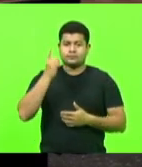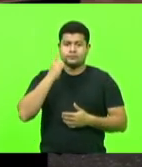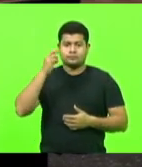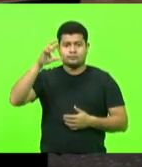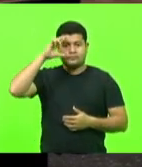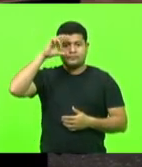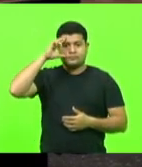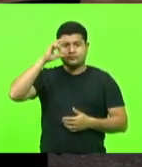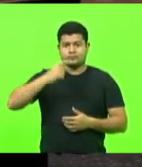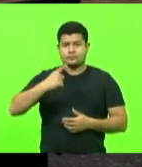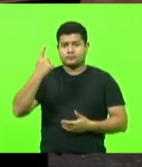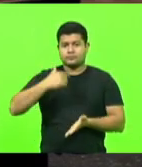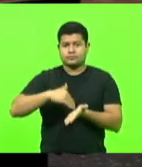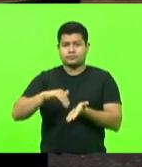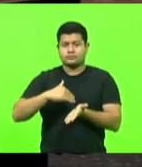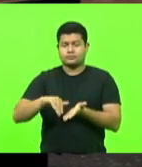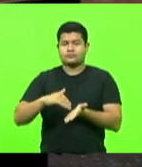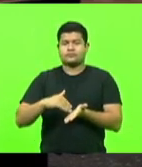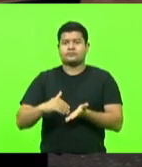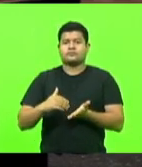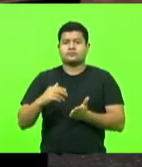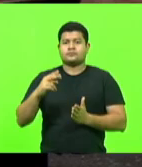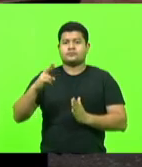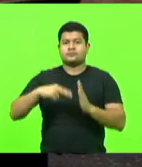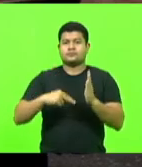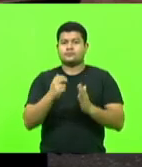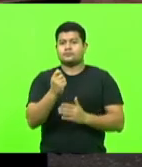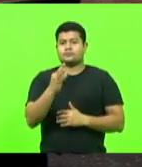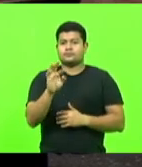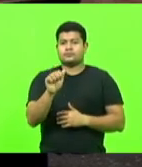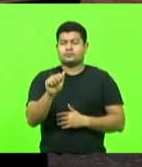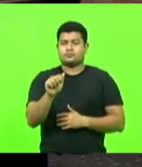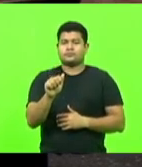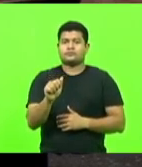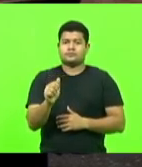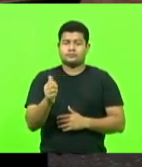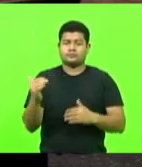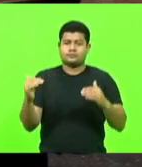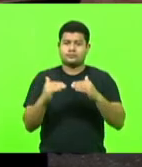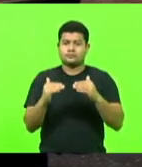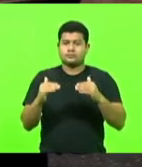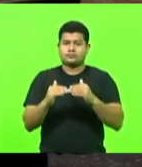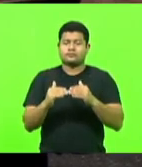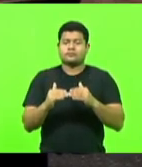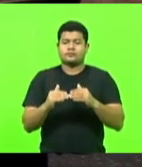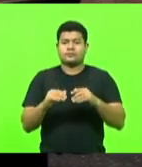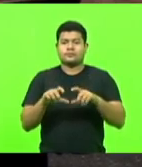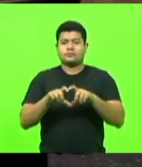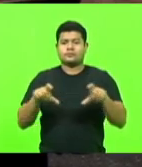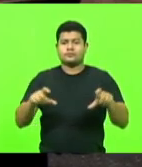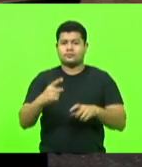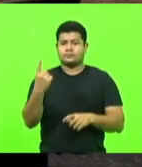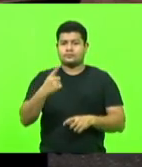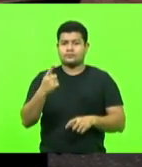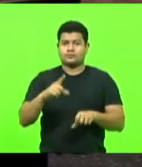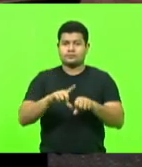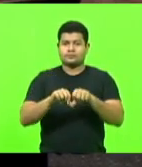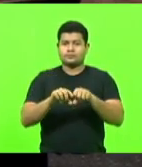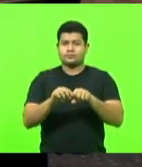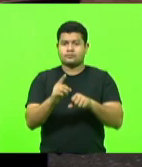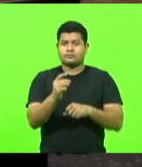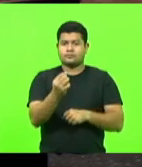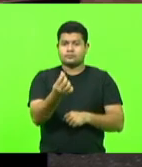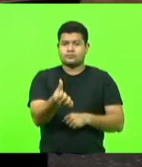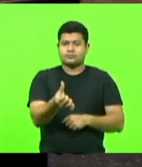Alba, primeiro secretário, para proceder à leitura da ata da sessão anterior, que em consonância com o parágrafo 1º do